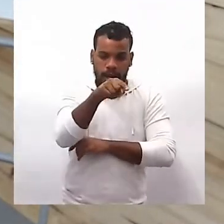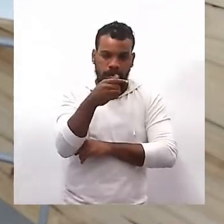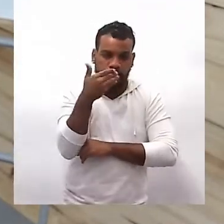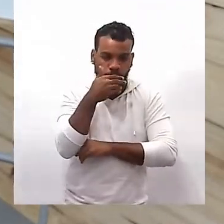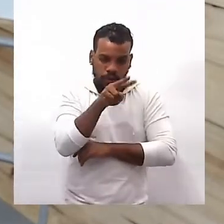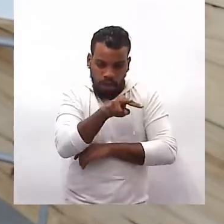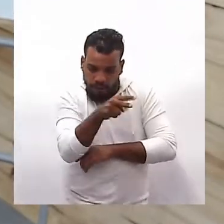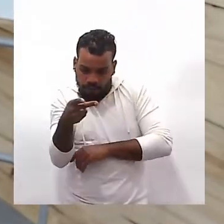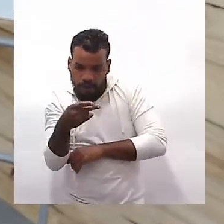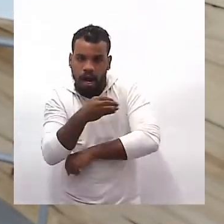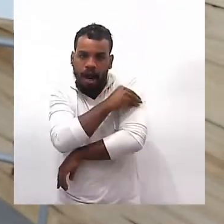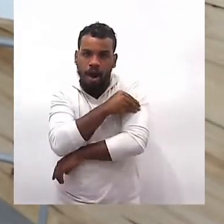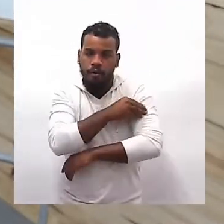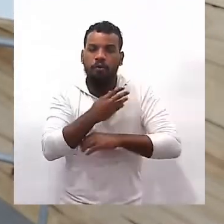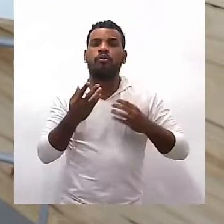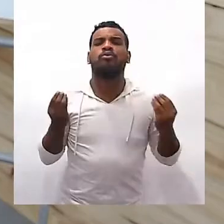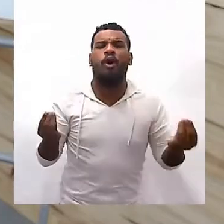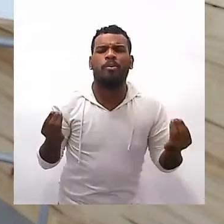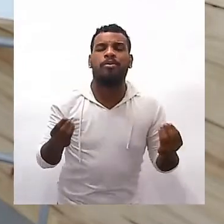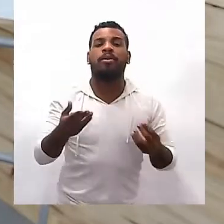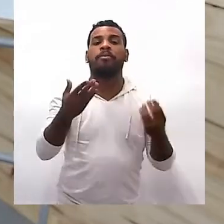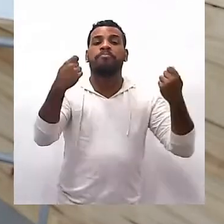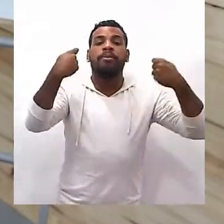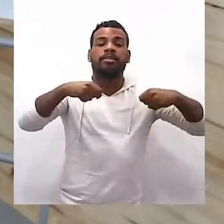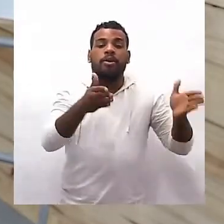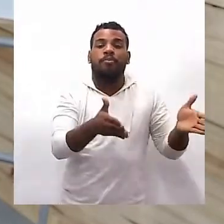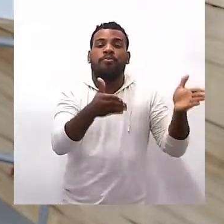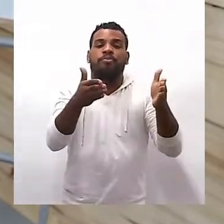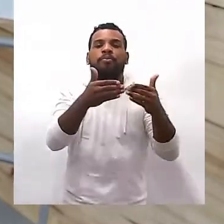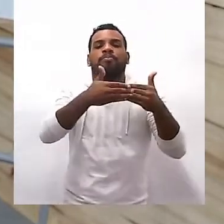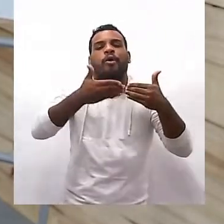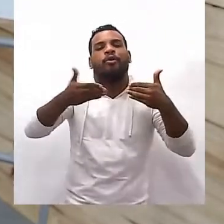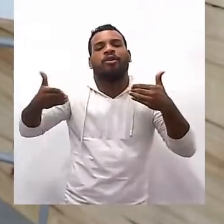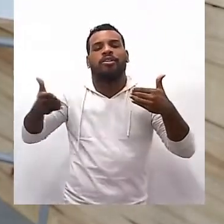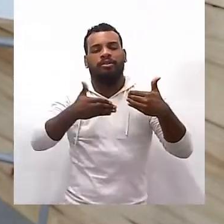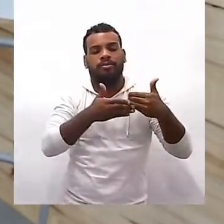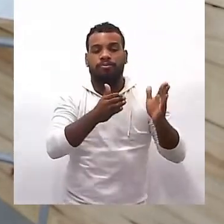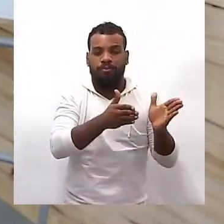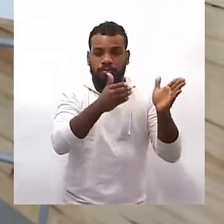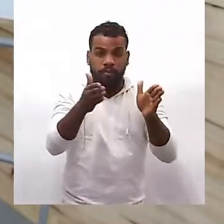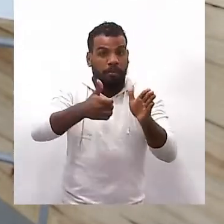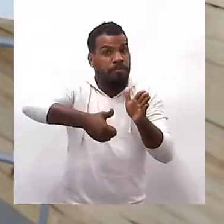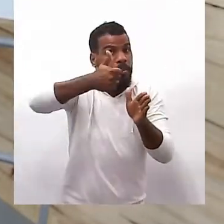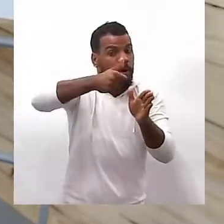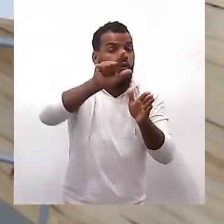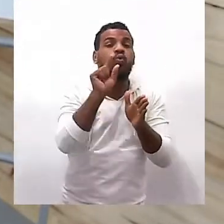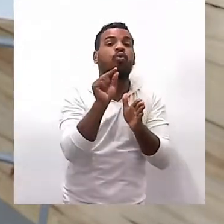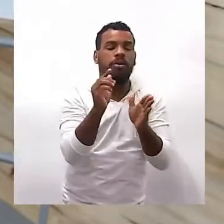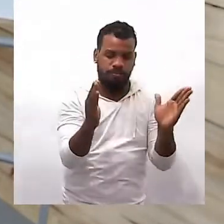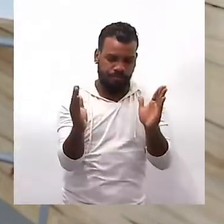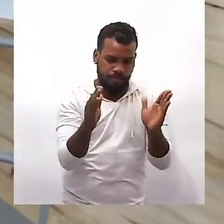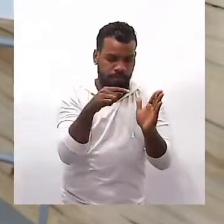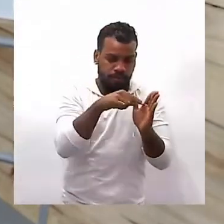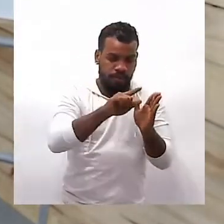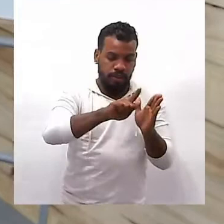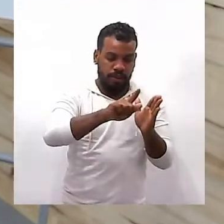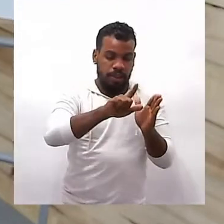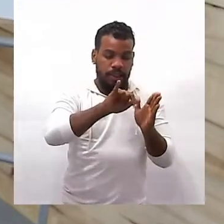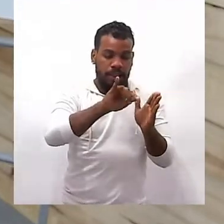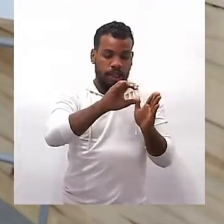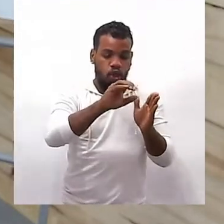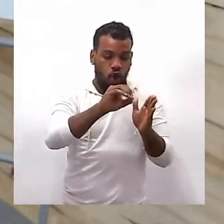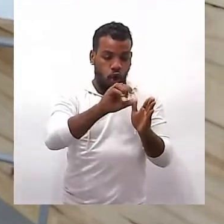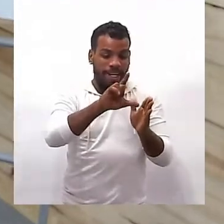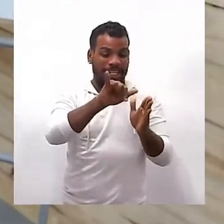viu? Essa glicose ela vai passar por um primeiro processo. O primeiro processo vai ser chamado de